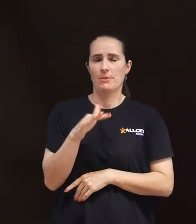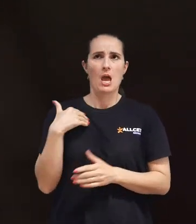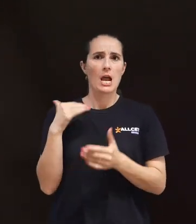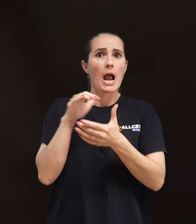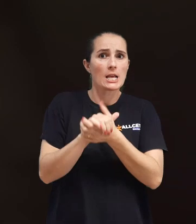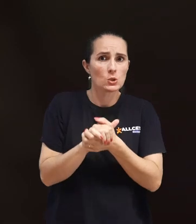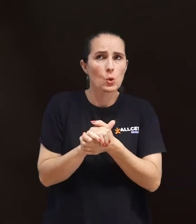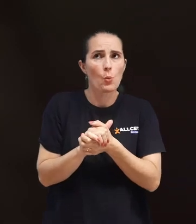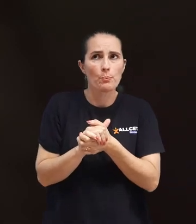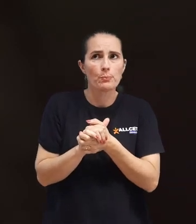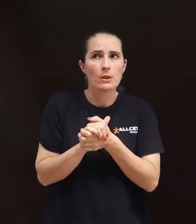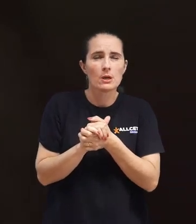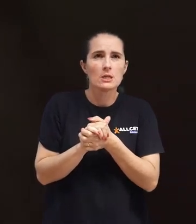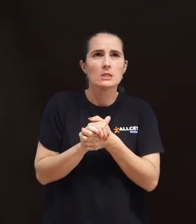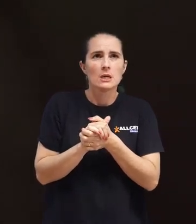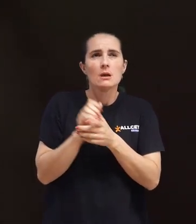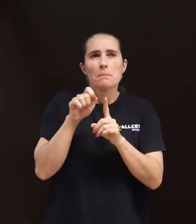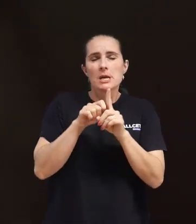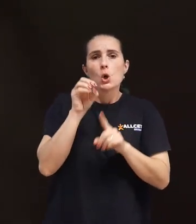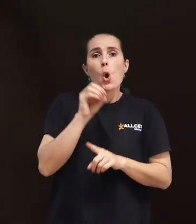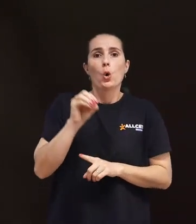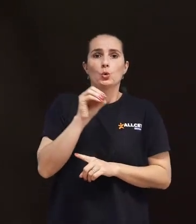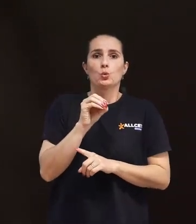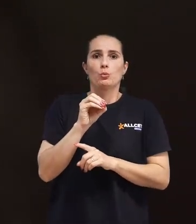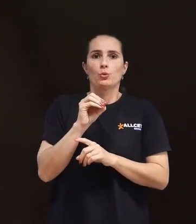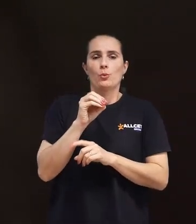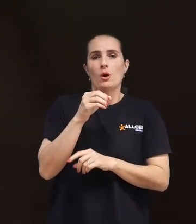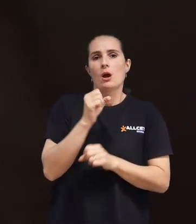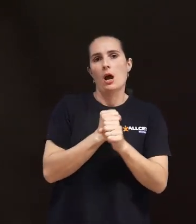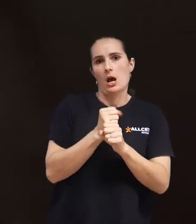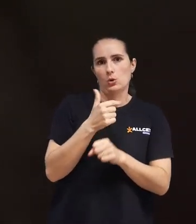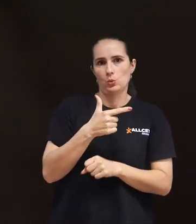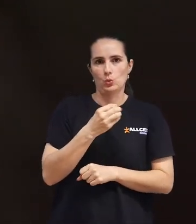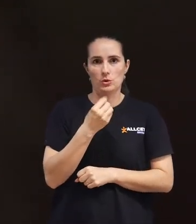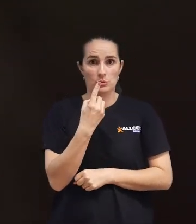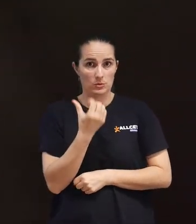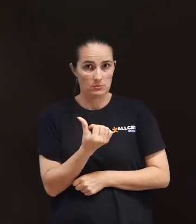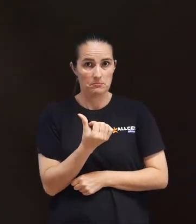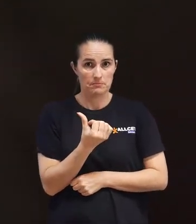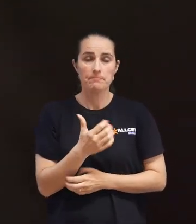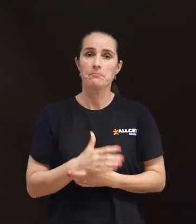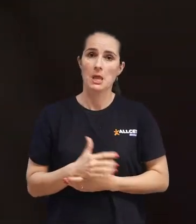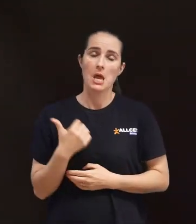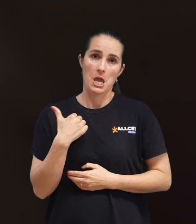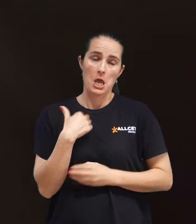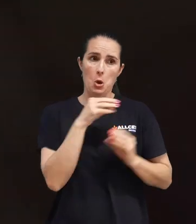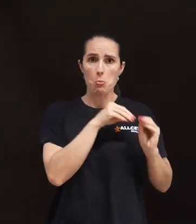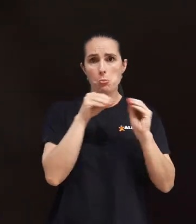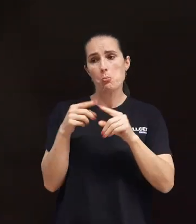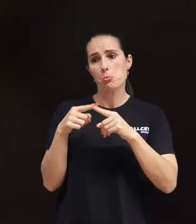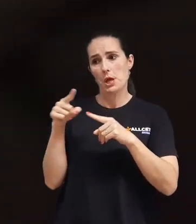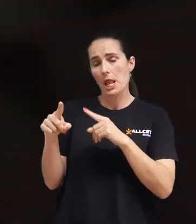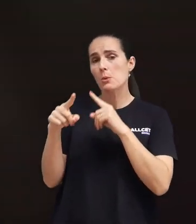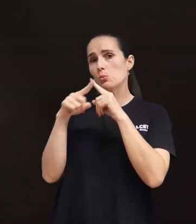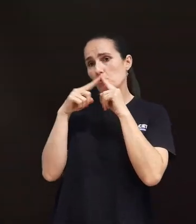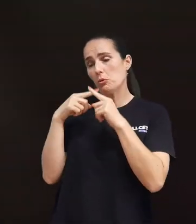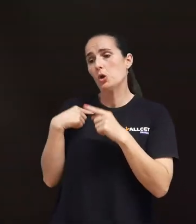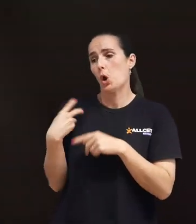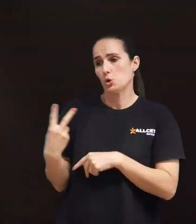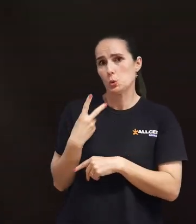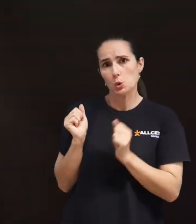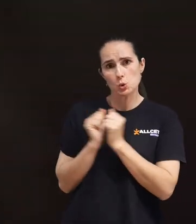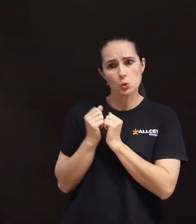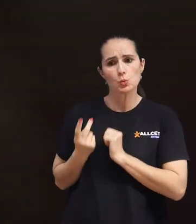se reverteu em me explorar, de certa forma, né? A princípio foi esse o contexto. Eu